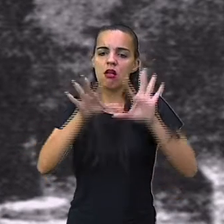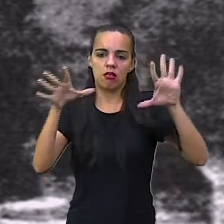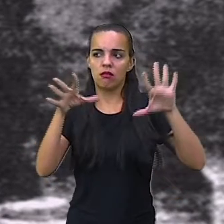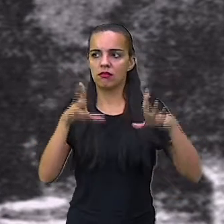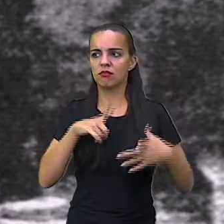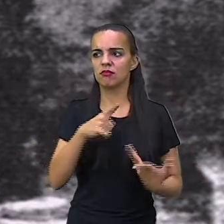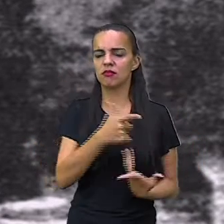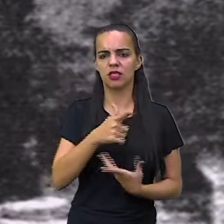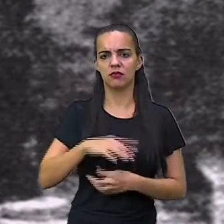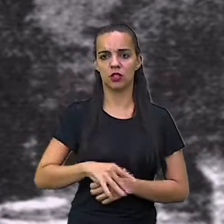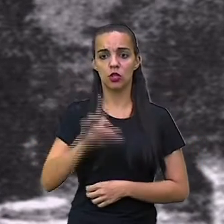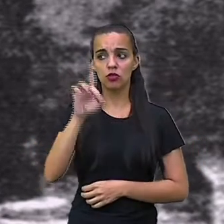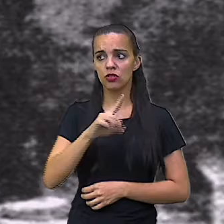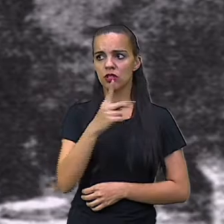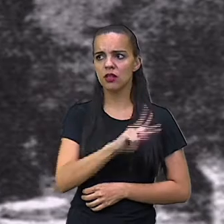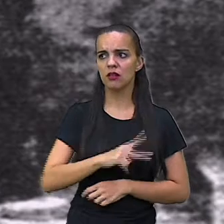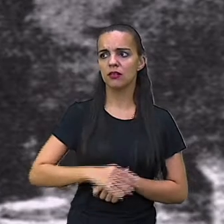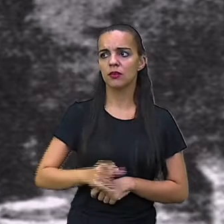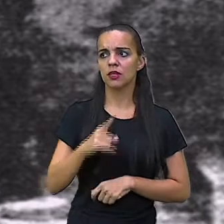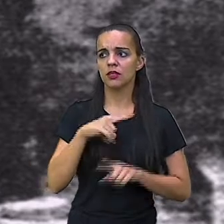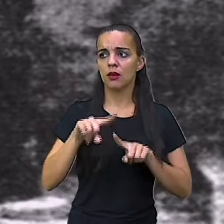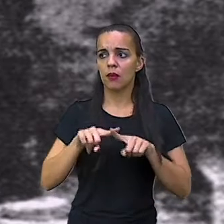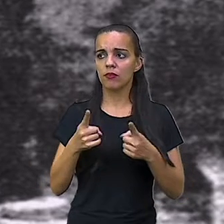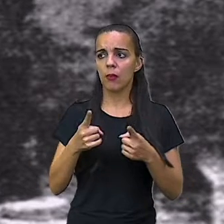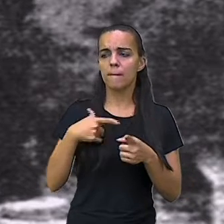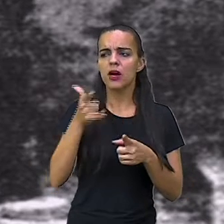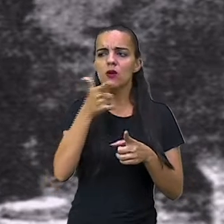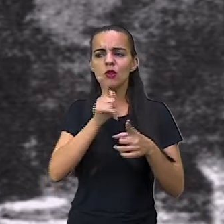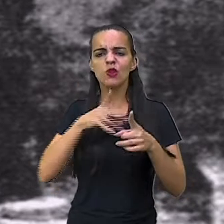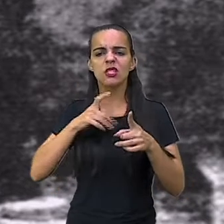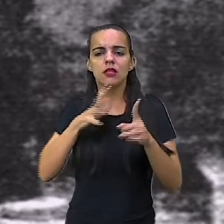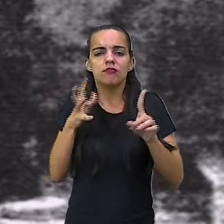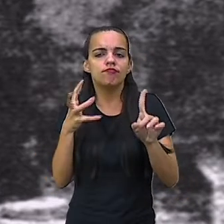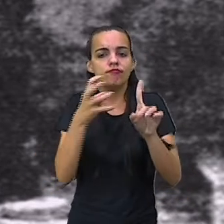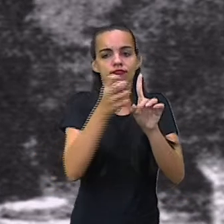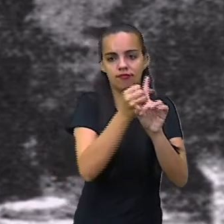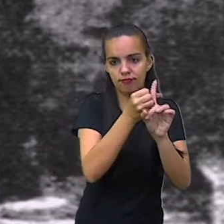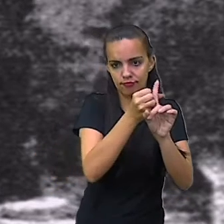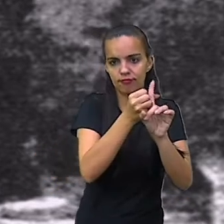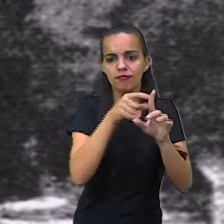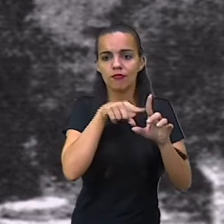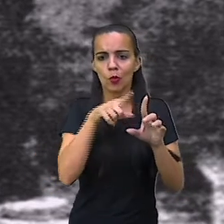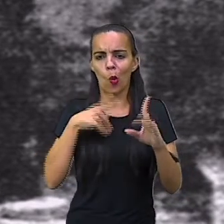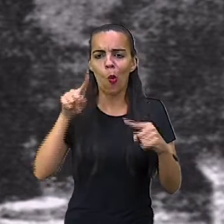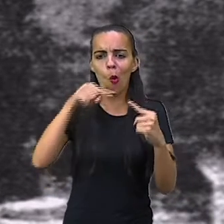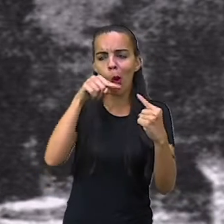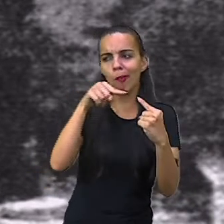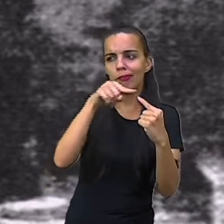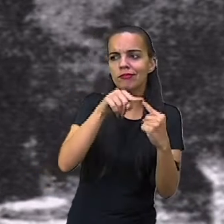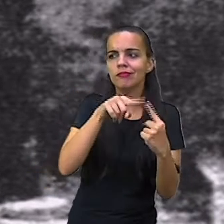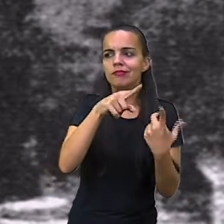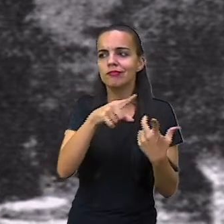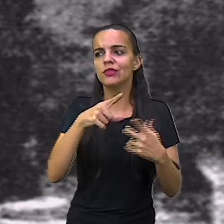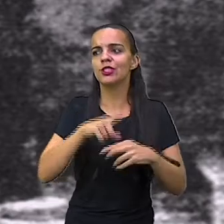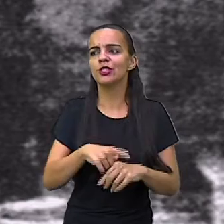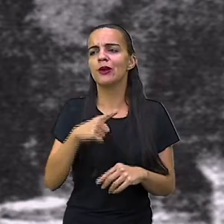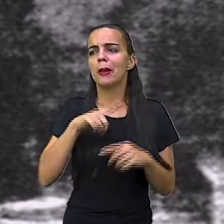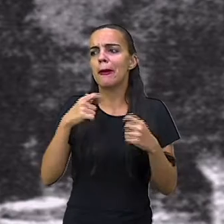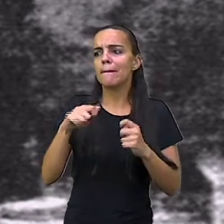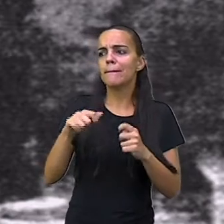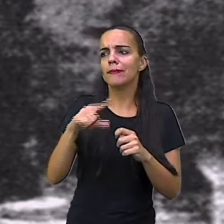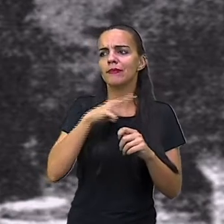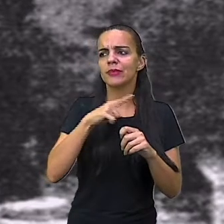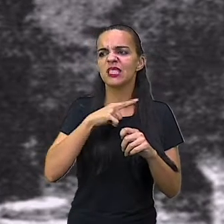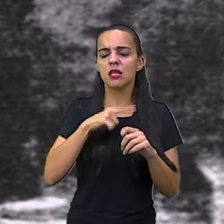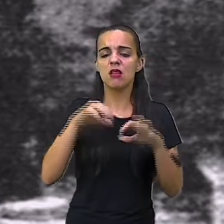de um governo. Para alcançar esse objetivo, propunha o fim da propriedade privada e da divisão